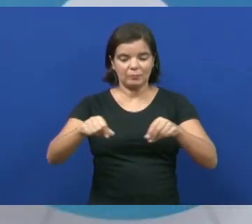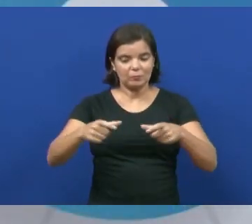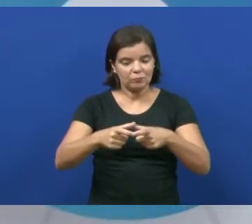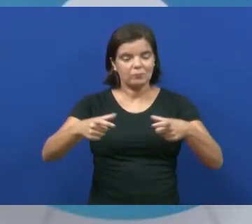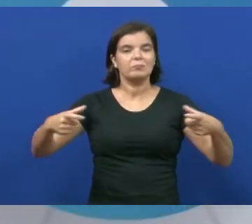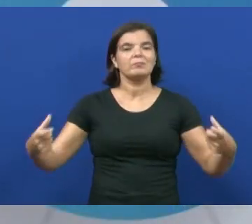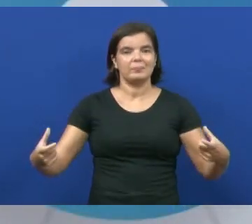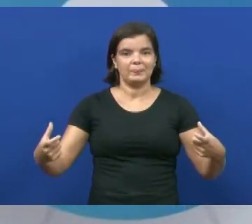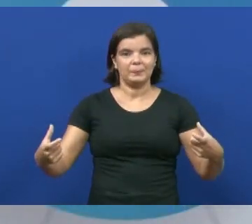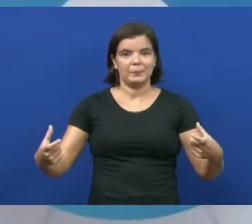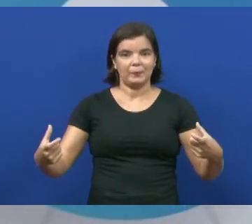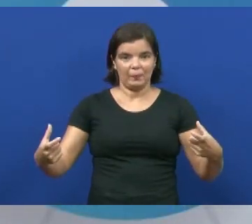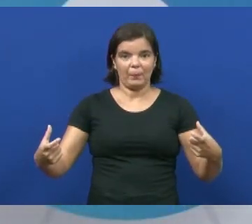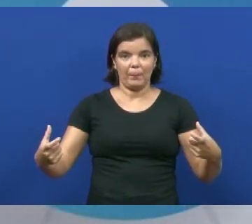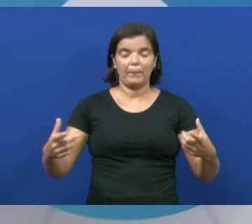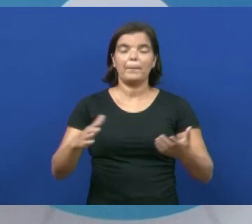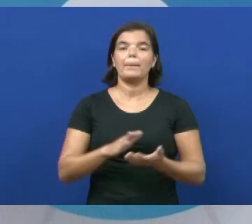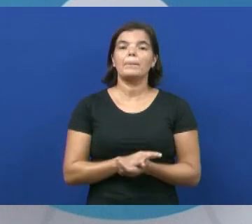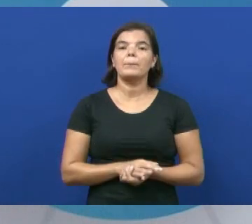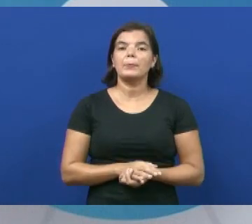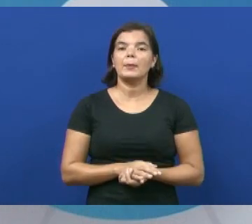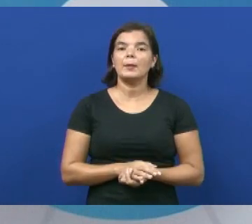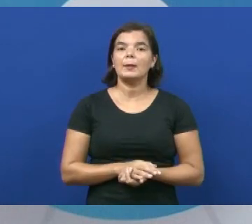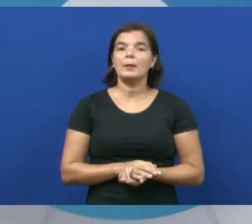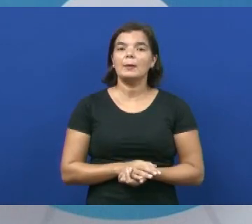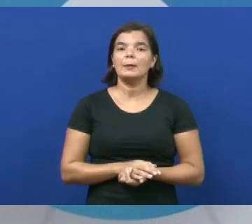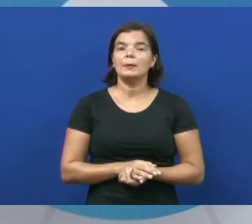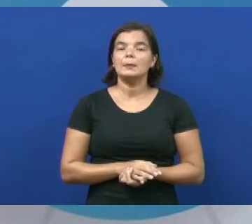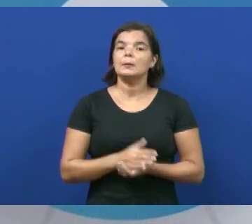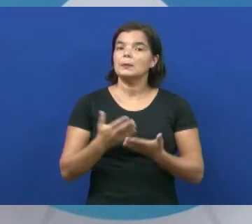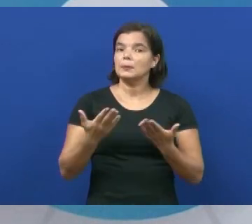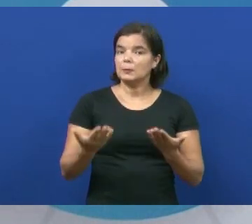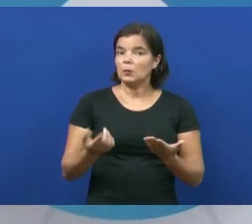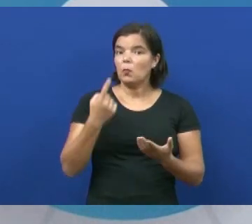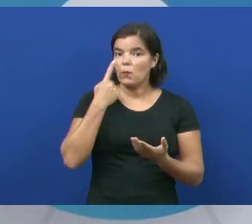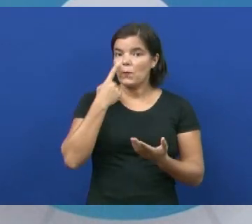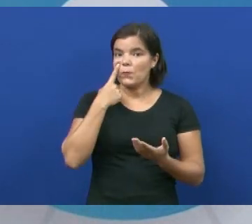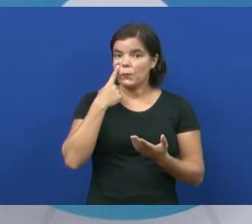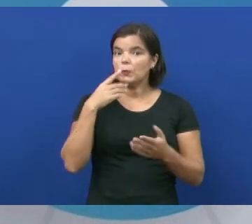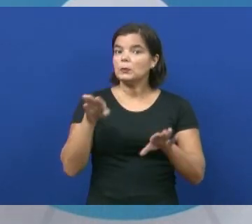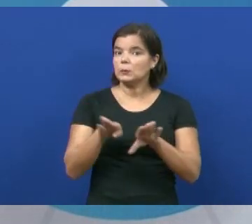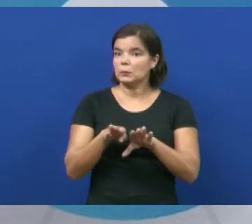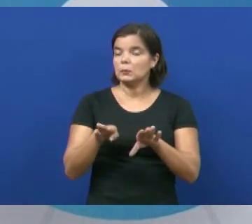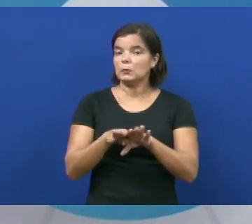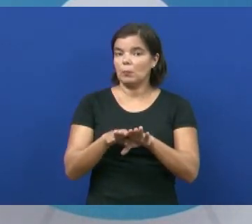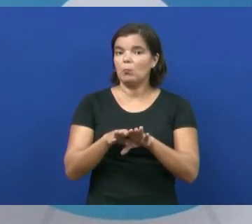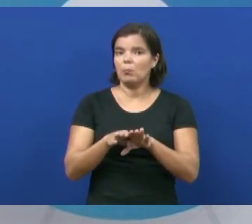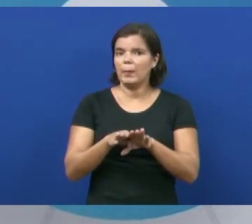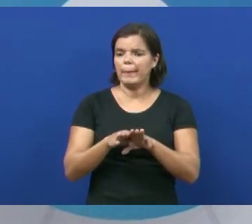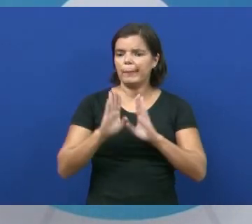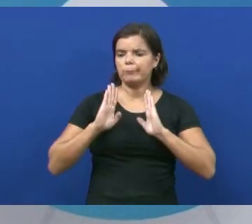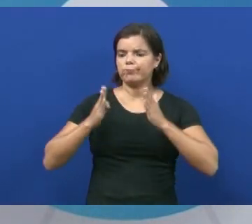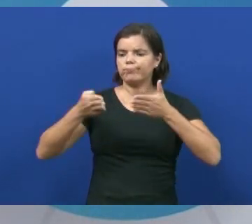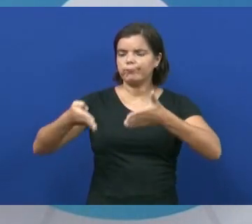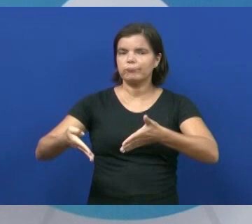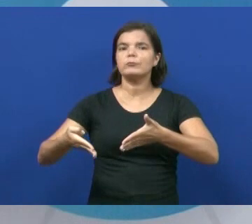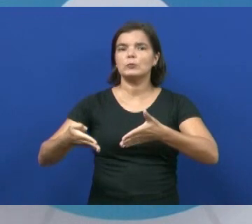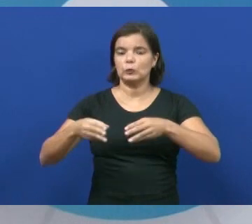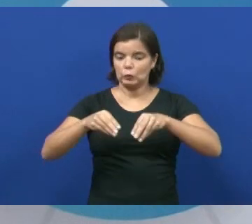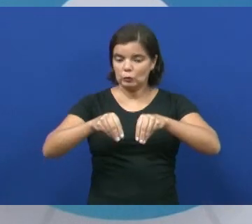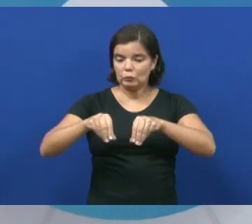essa propriedade, grande extensão. E nós podemos observar também que essa concentração